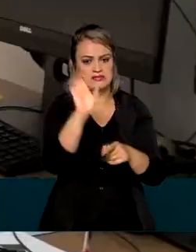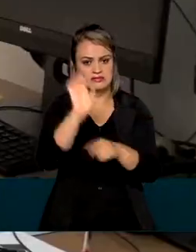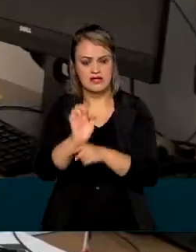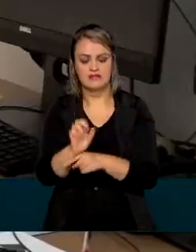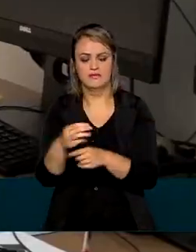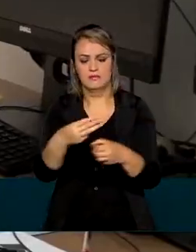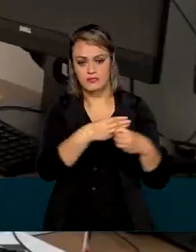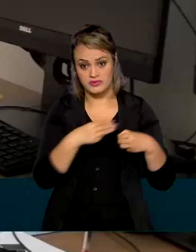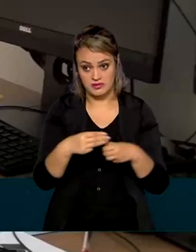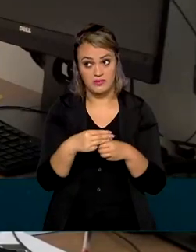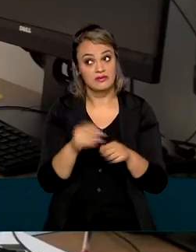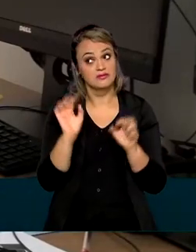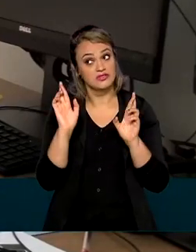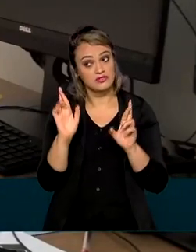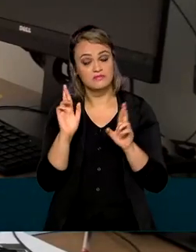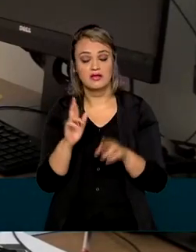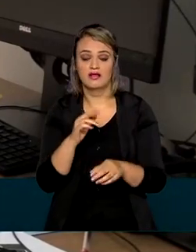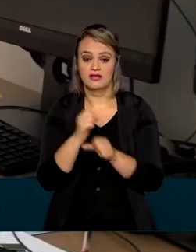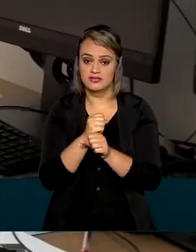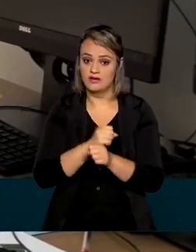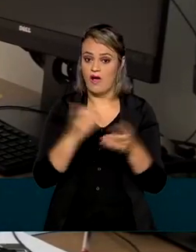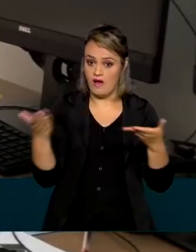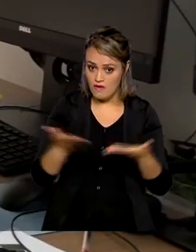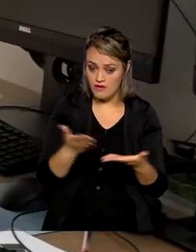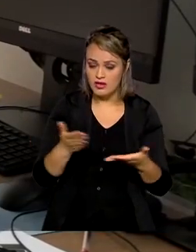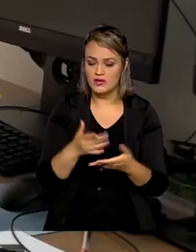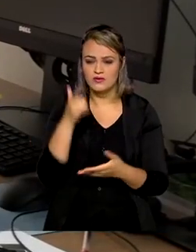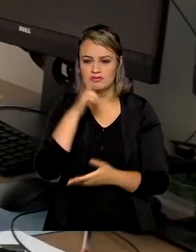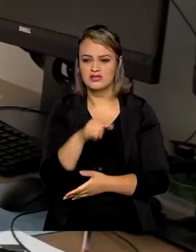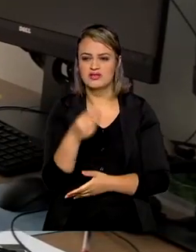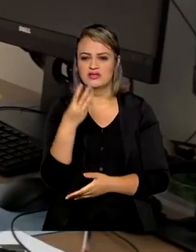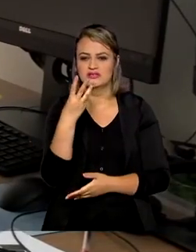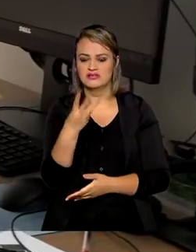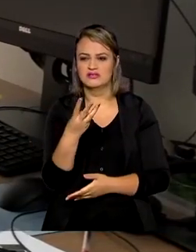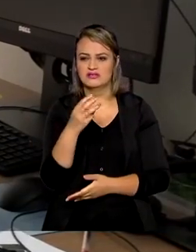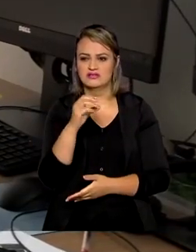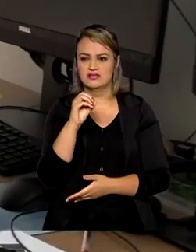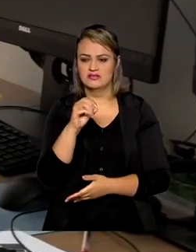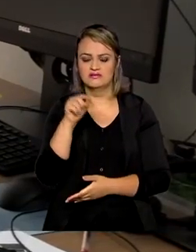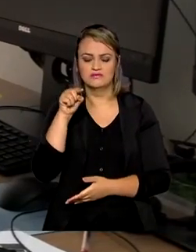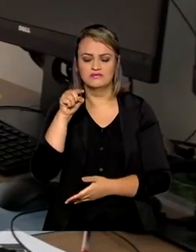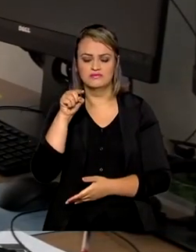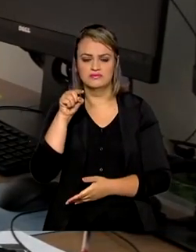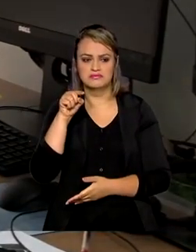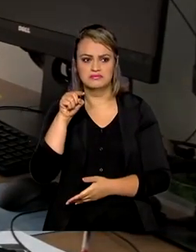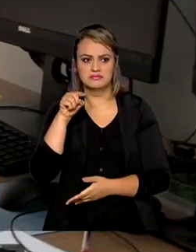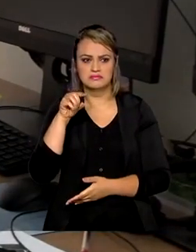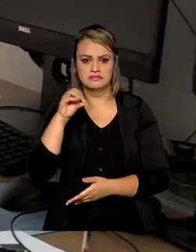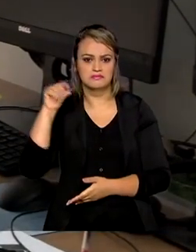E esperamos para 2021 a produção em torno de 300 mil metros cúbicos de madeira em tora nesses contratos.